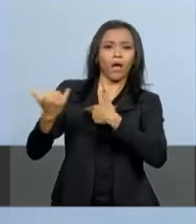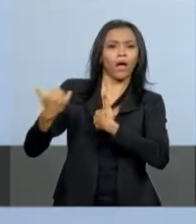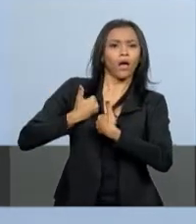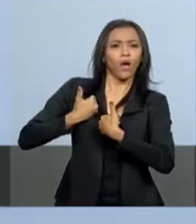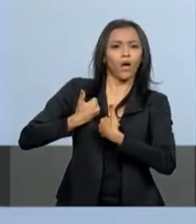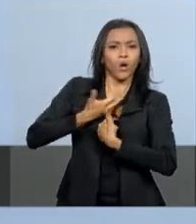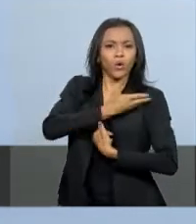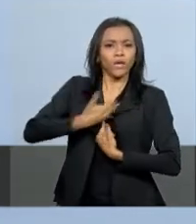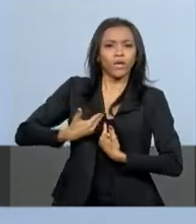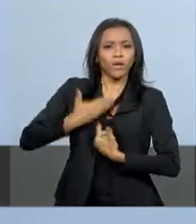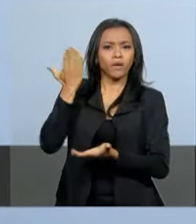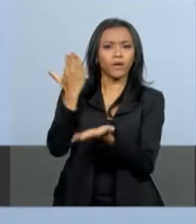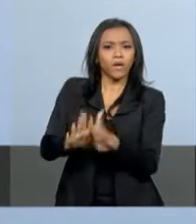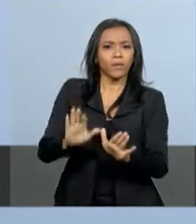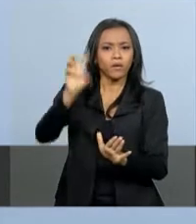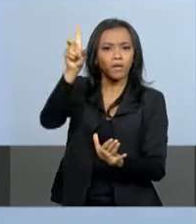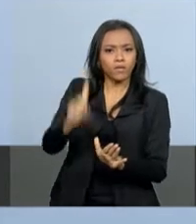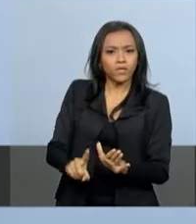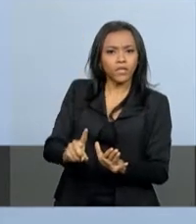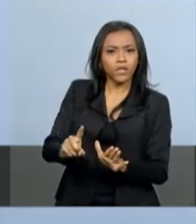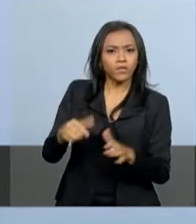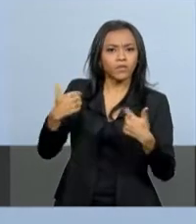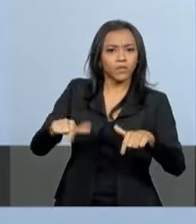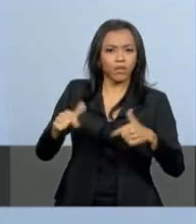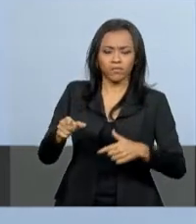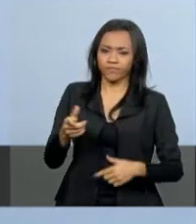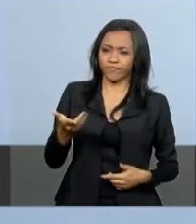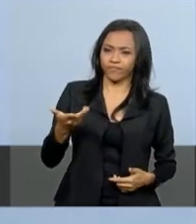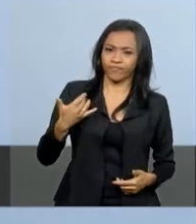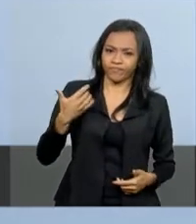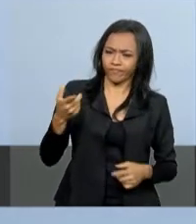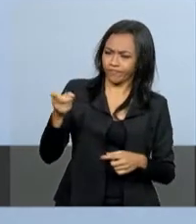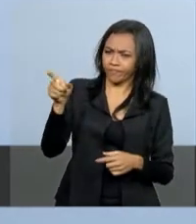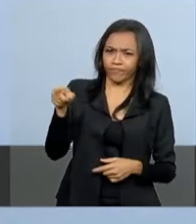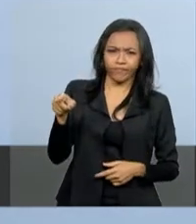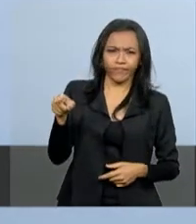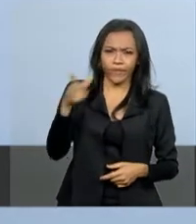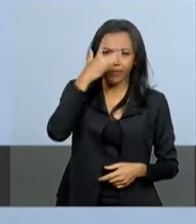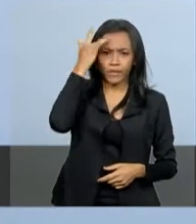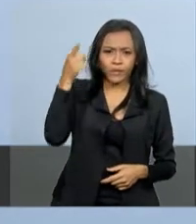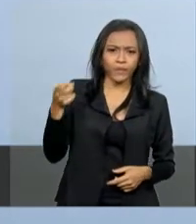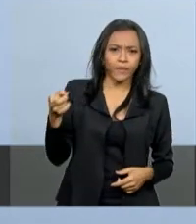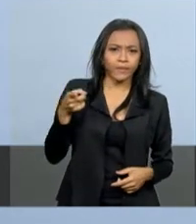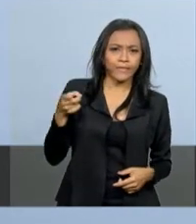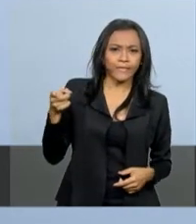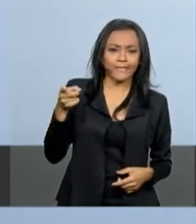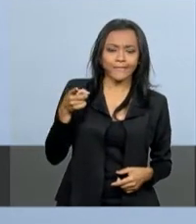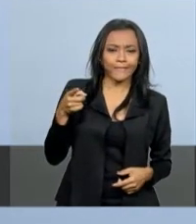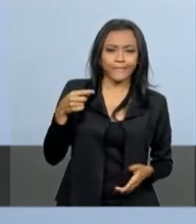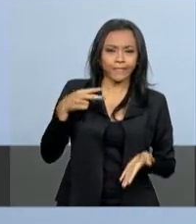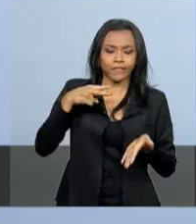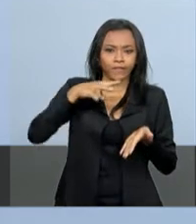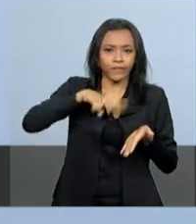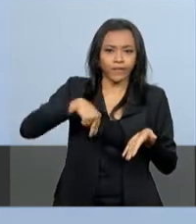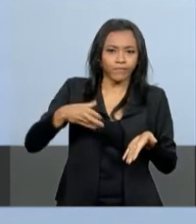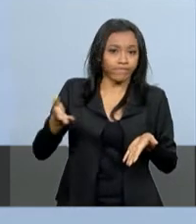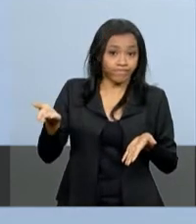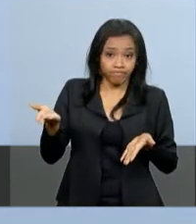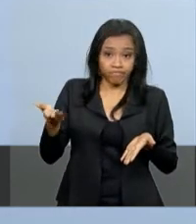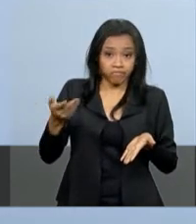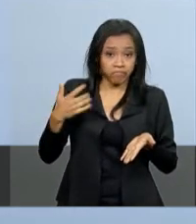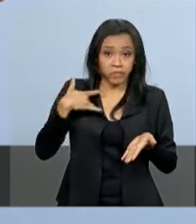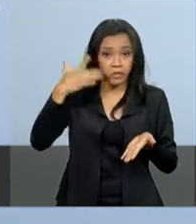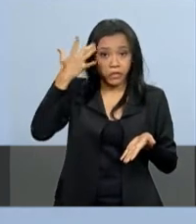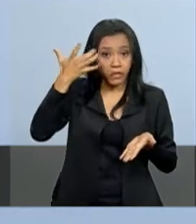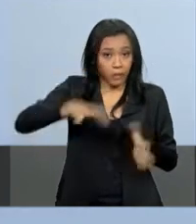os direitos dos trabalhadores são pessoas que não lêem eu não quero ler ou não sabem ler